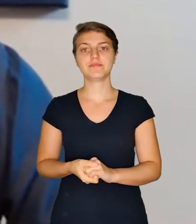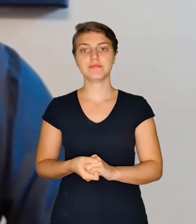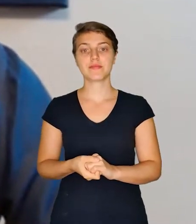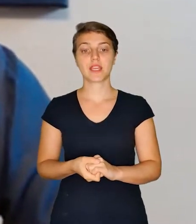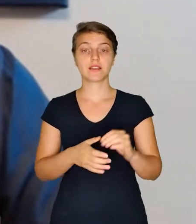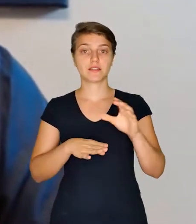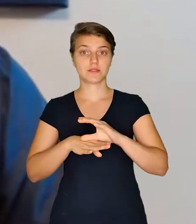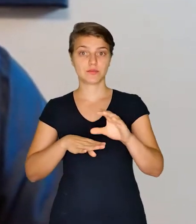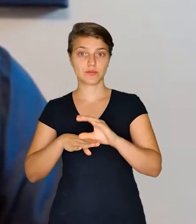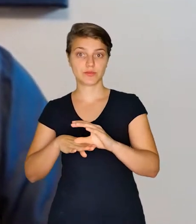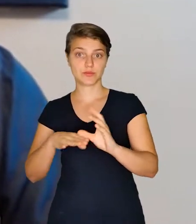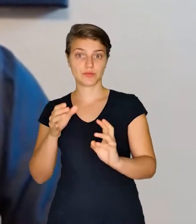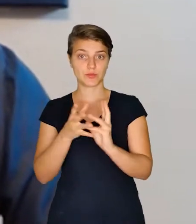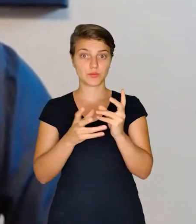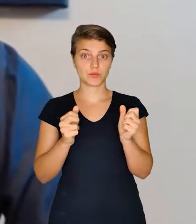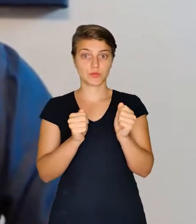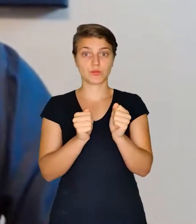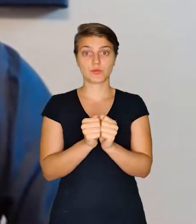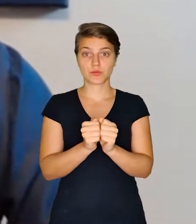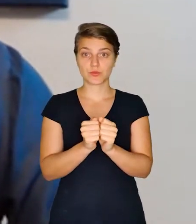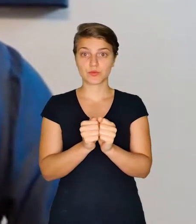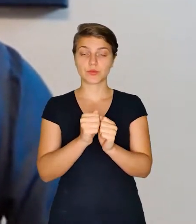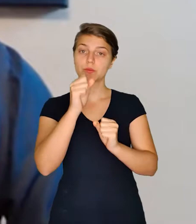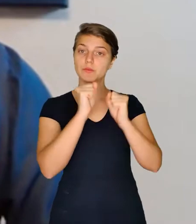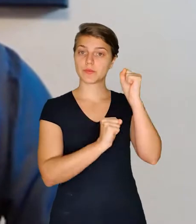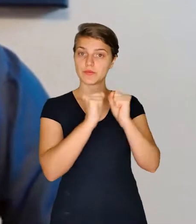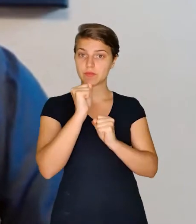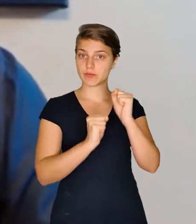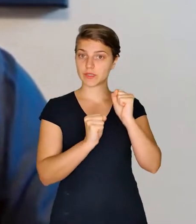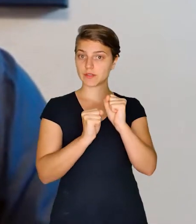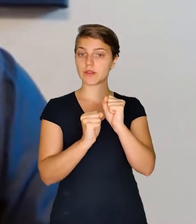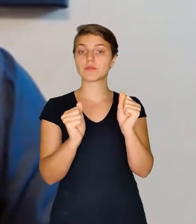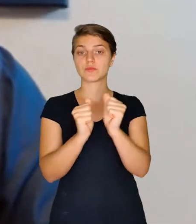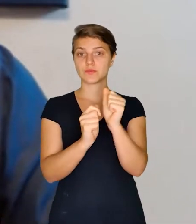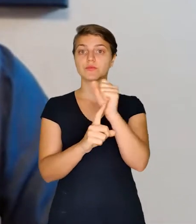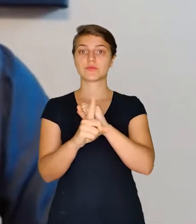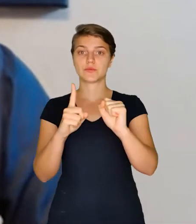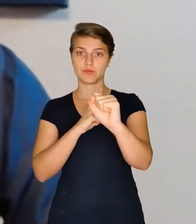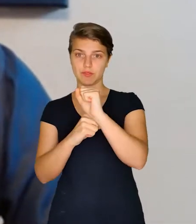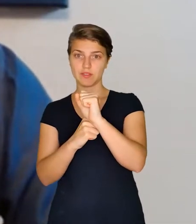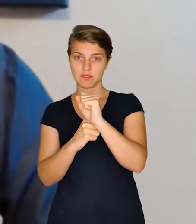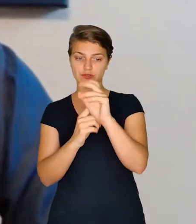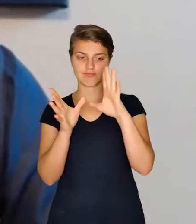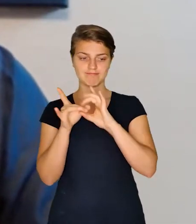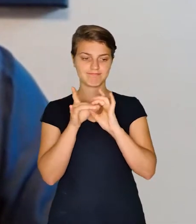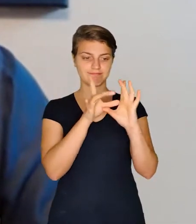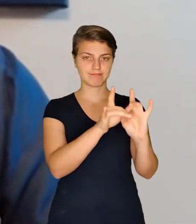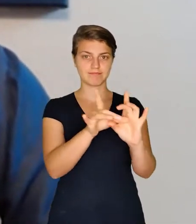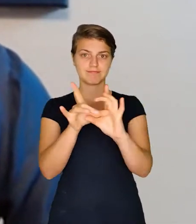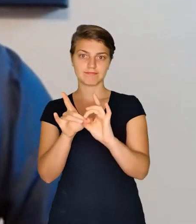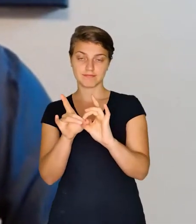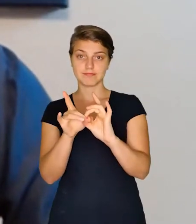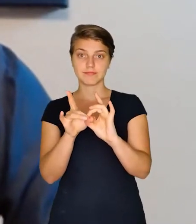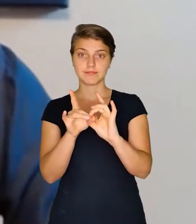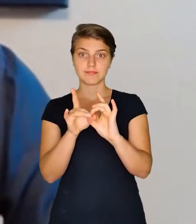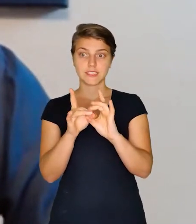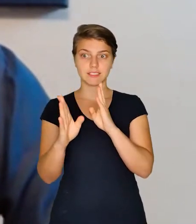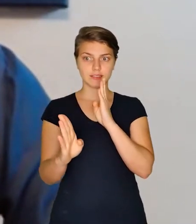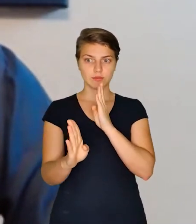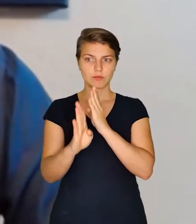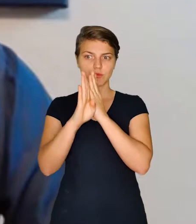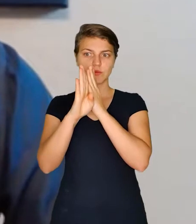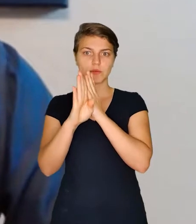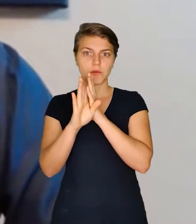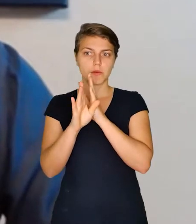parceria com a indústria e sociedade, o qual mapeou o perfil ideal para o profissional de destaque na indústria